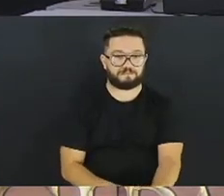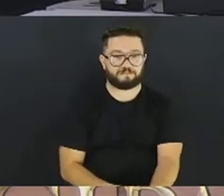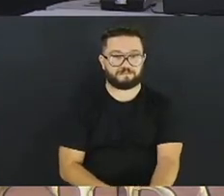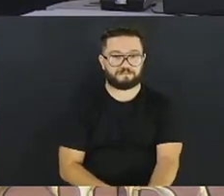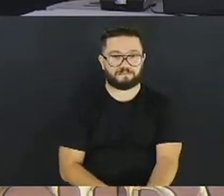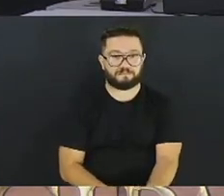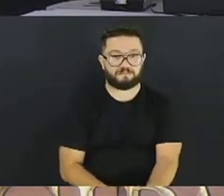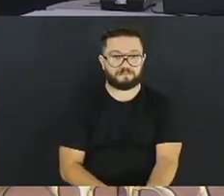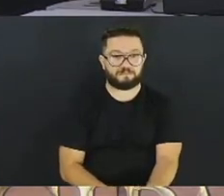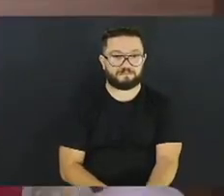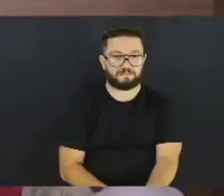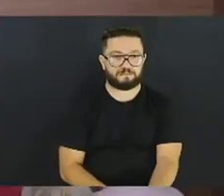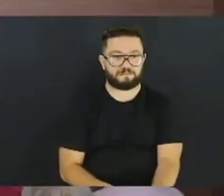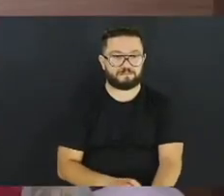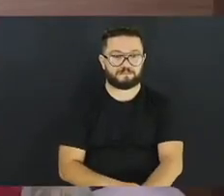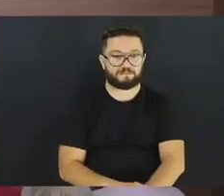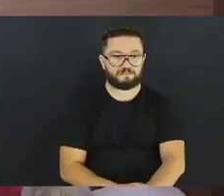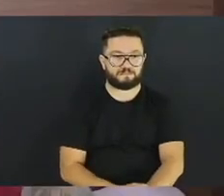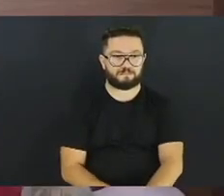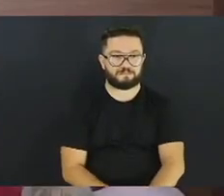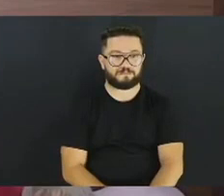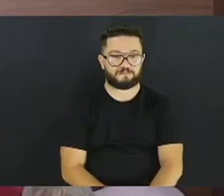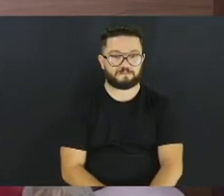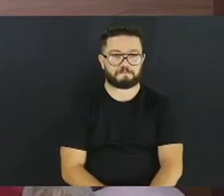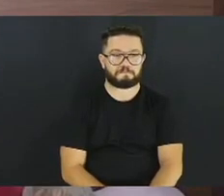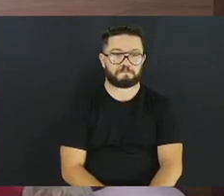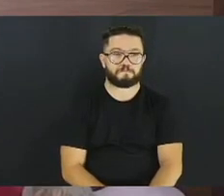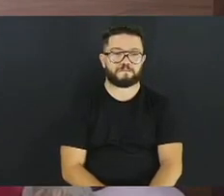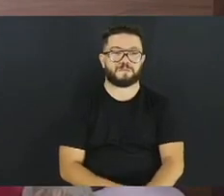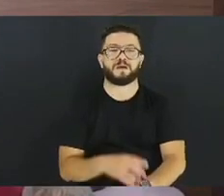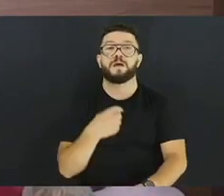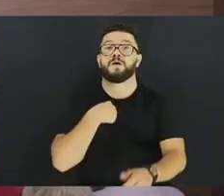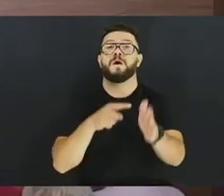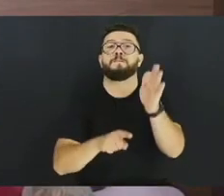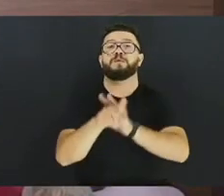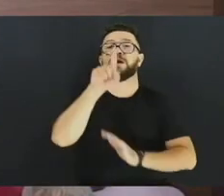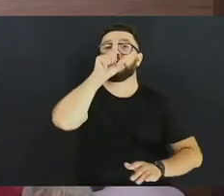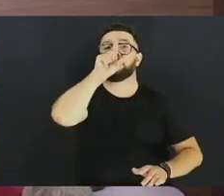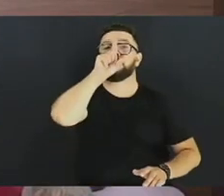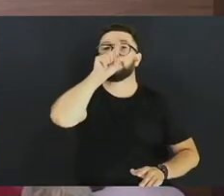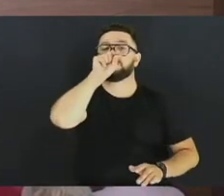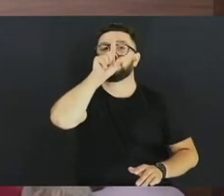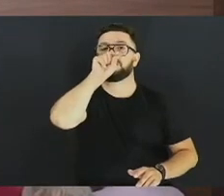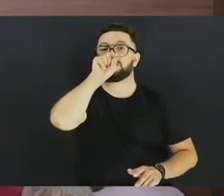Posso passar ao próximo bloco, então? Não, os vereadores... Eu perguntei sobre a grelha azul também, ficou faltando só esse... Ah, texto.